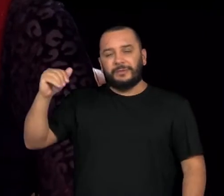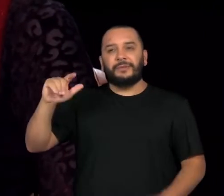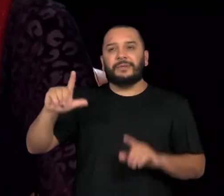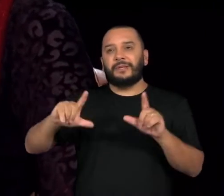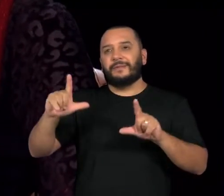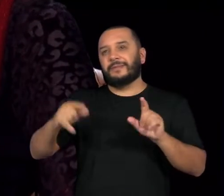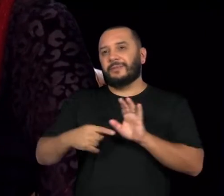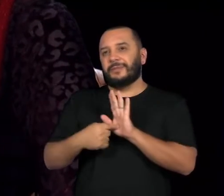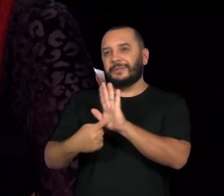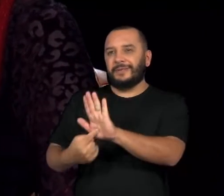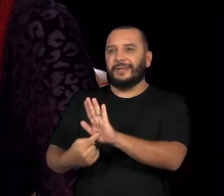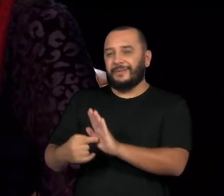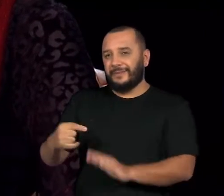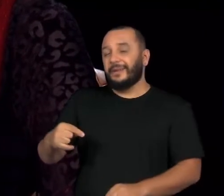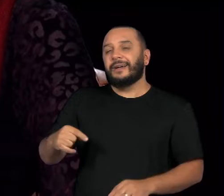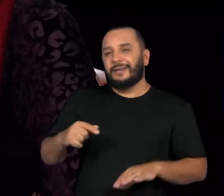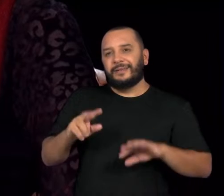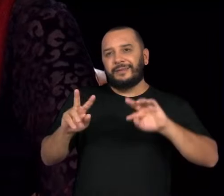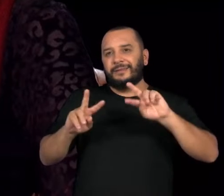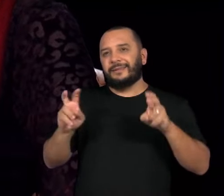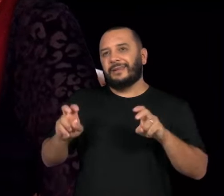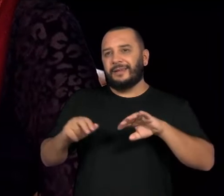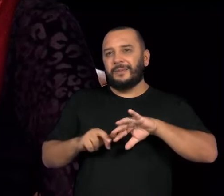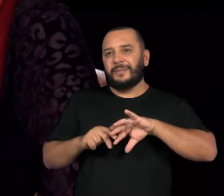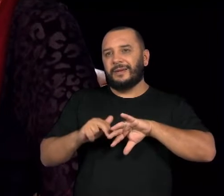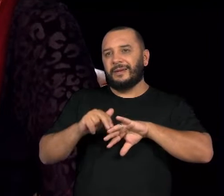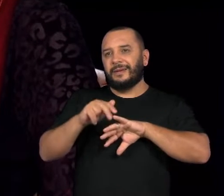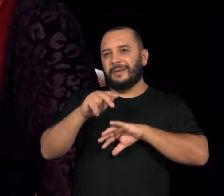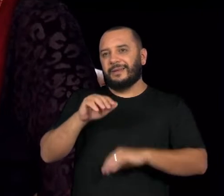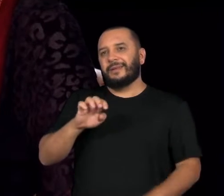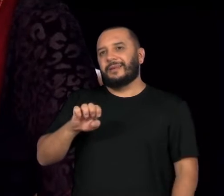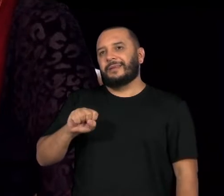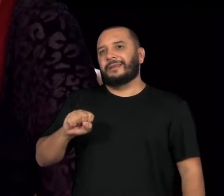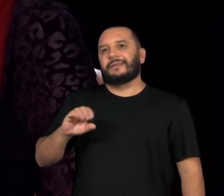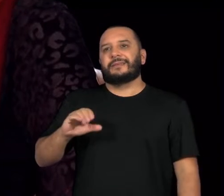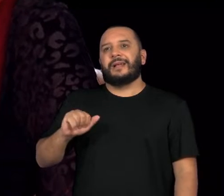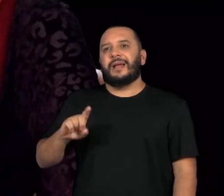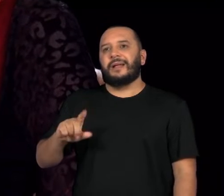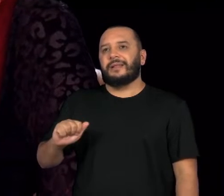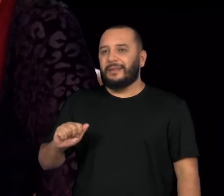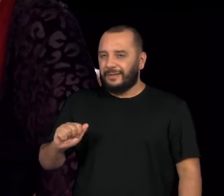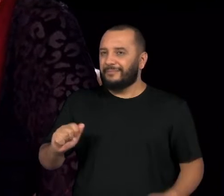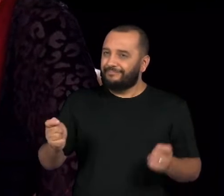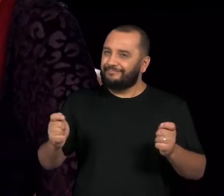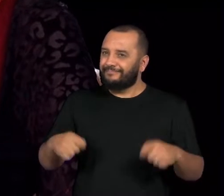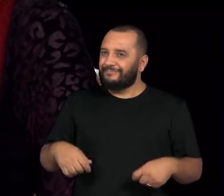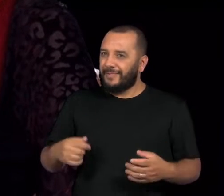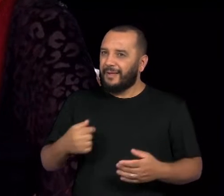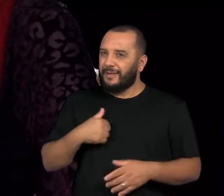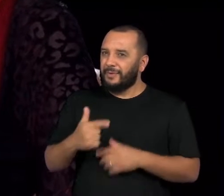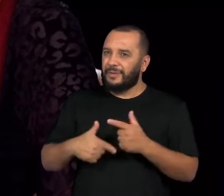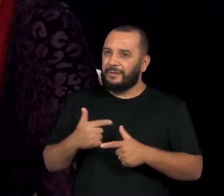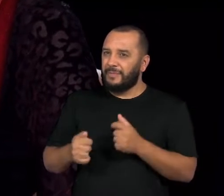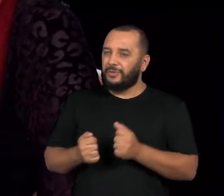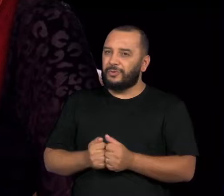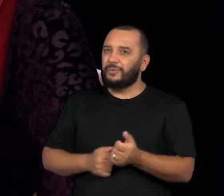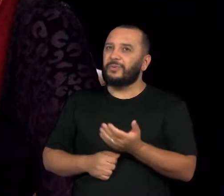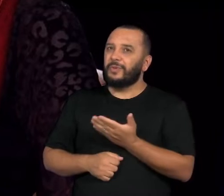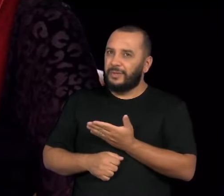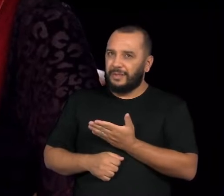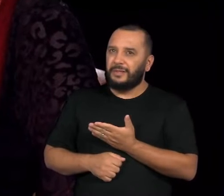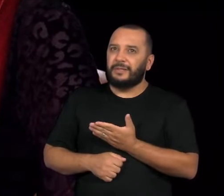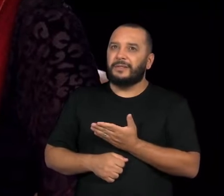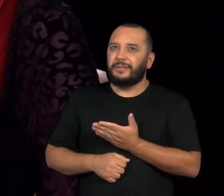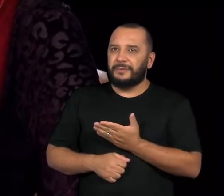Escada era uma dessas grandes possibilidades, né, de fazer, e fiz esse trabalho com ele.